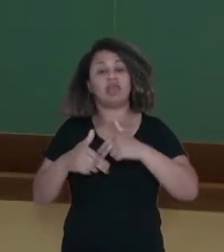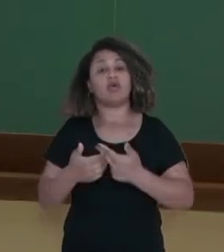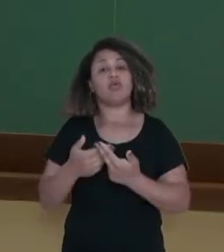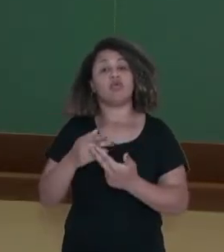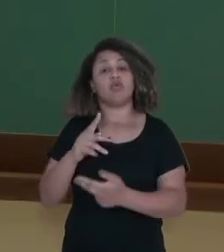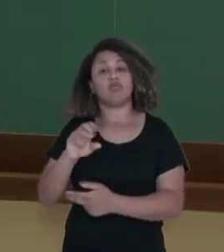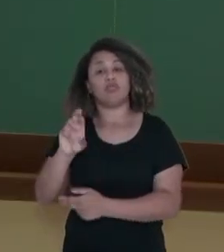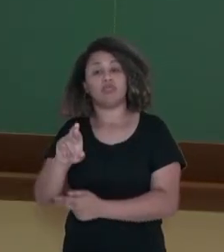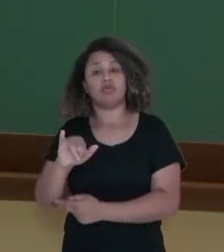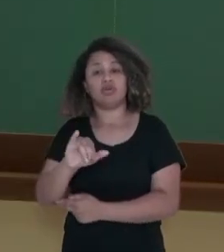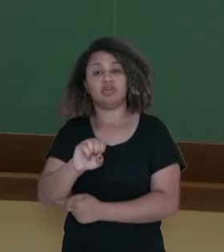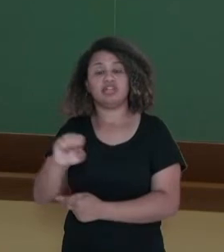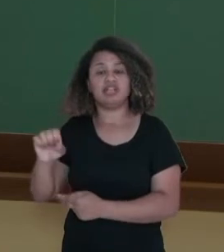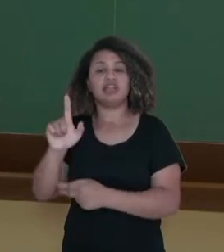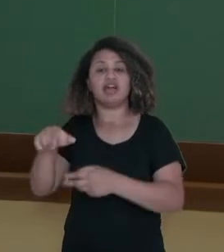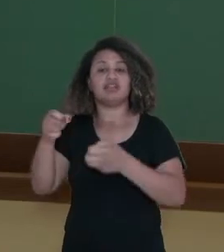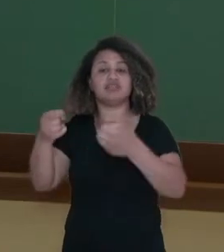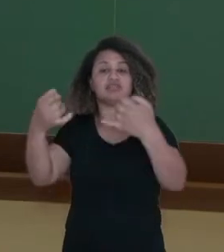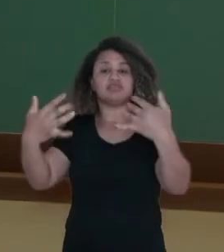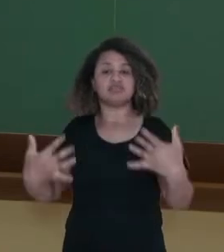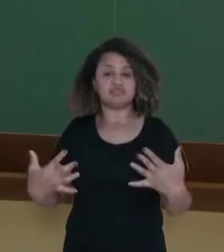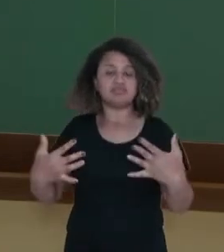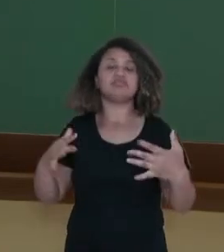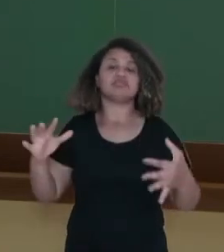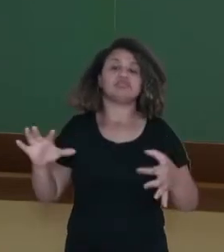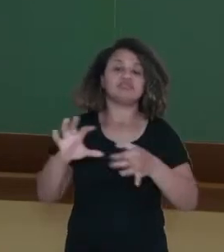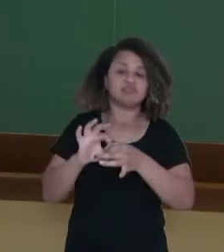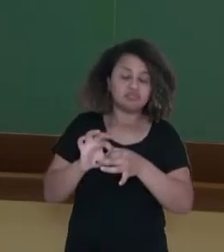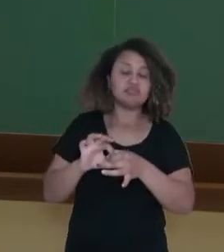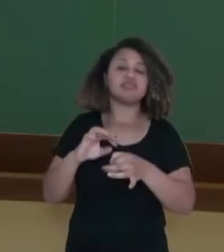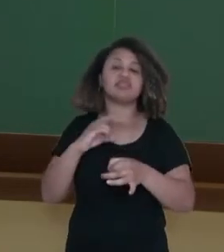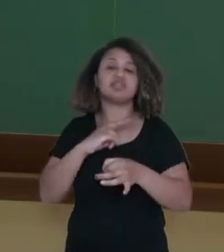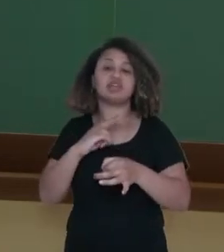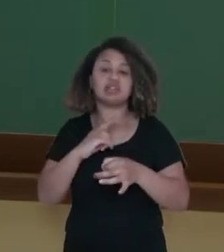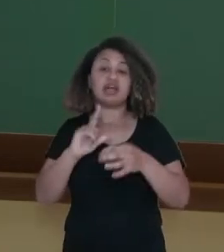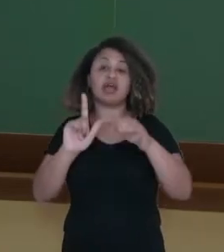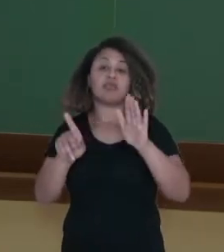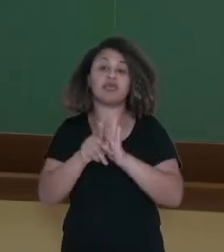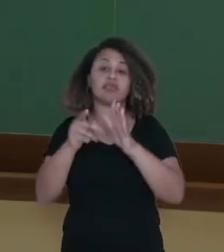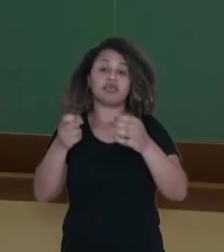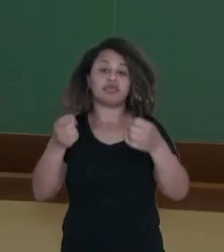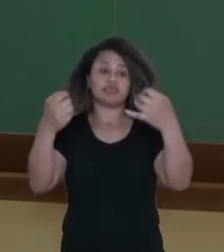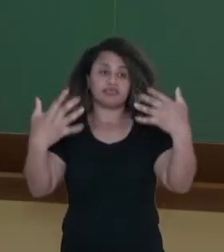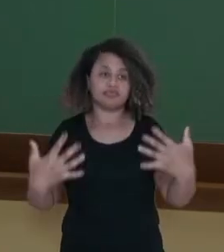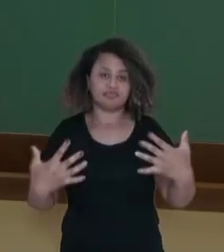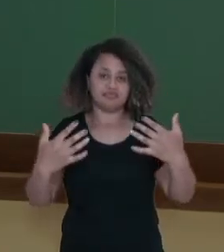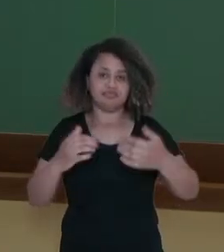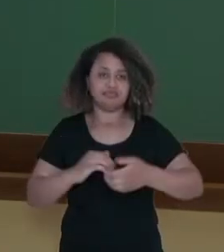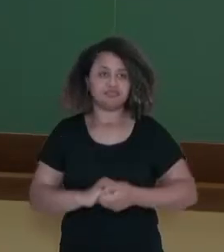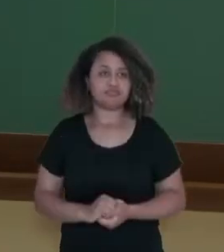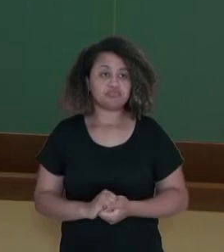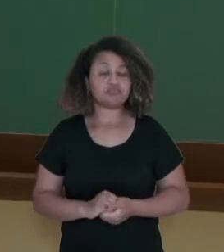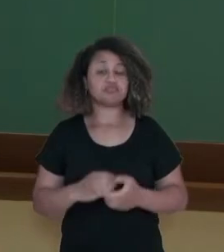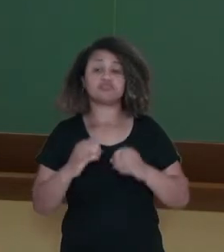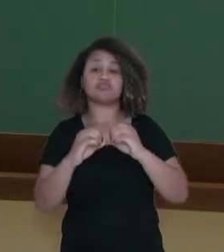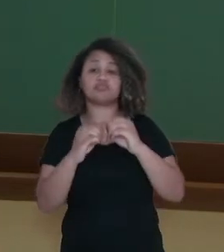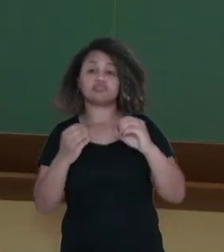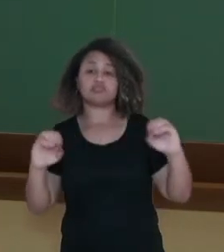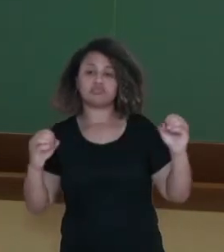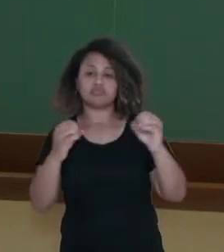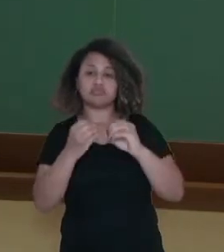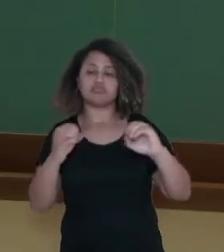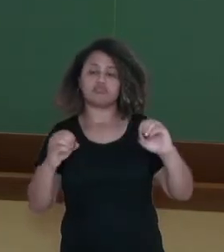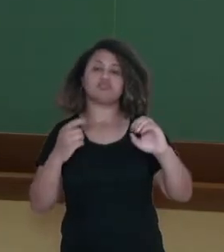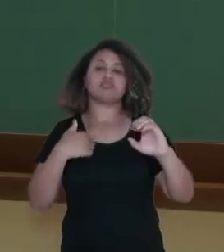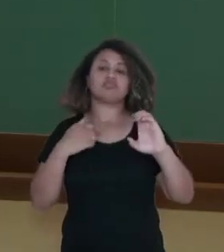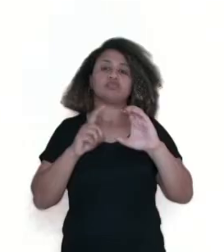uma explicação, é uma conjunção coordenativa explicativa. As orações coordenadas,